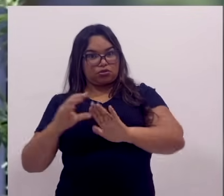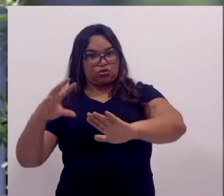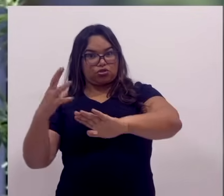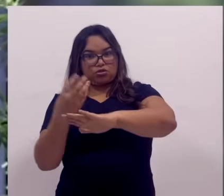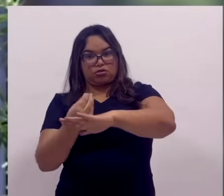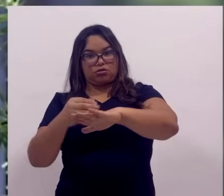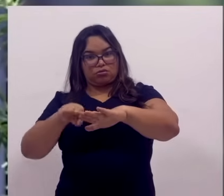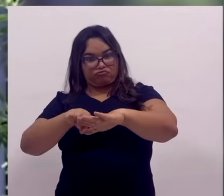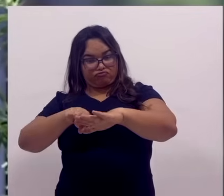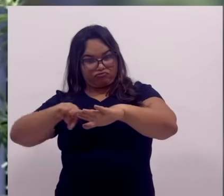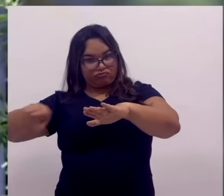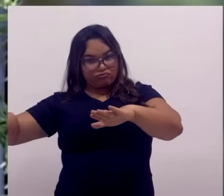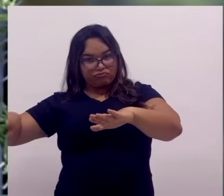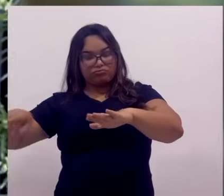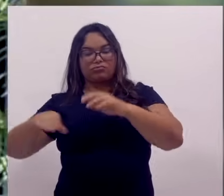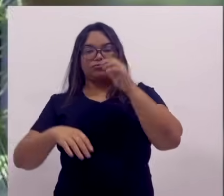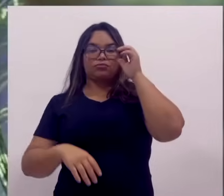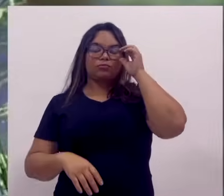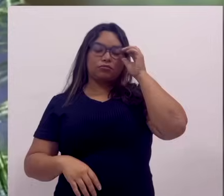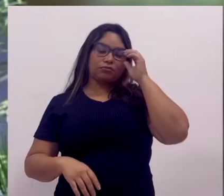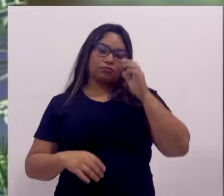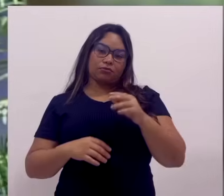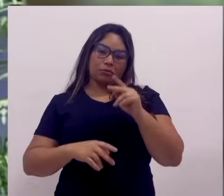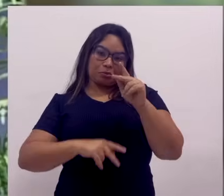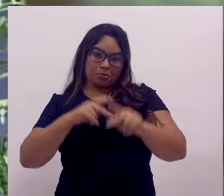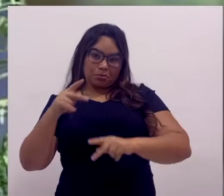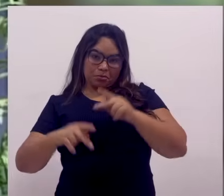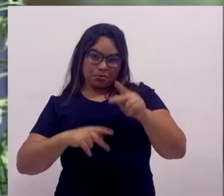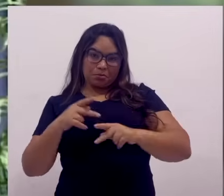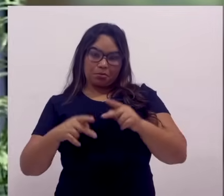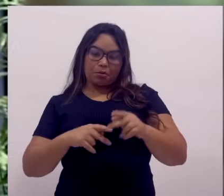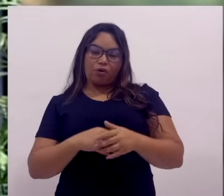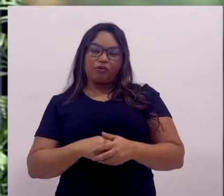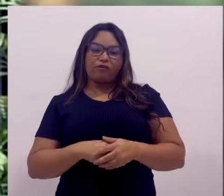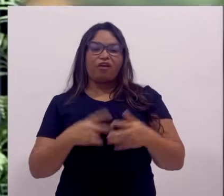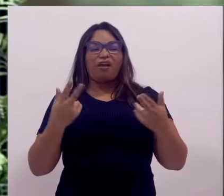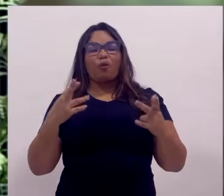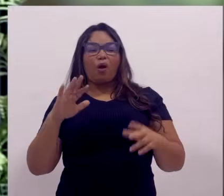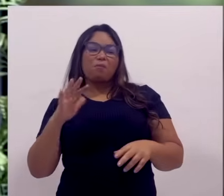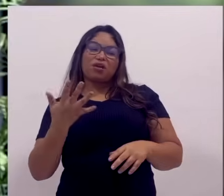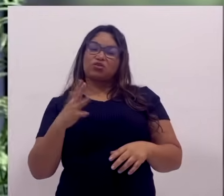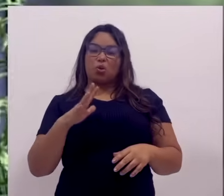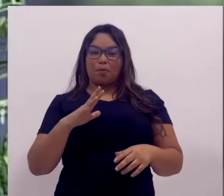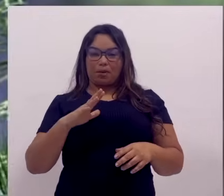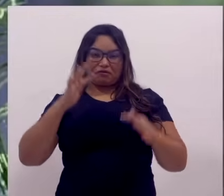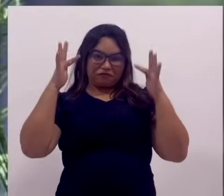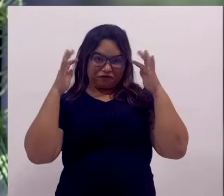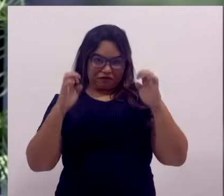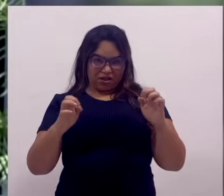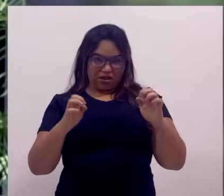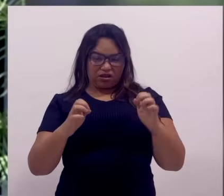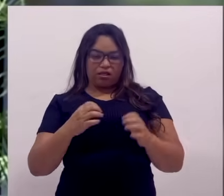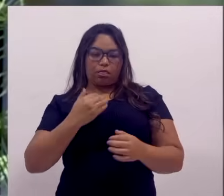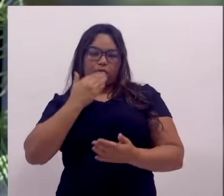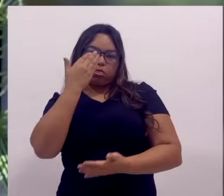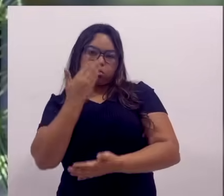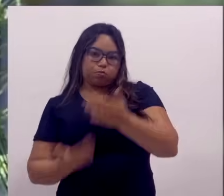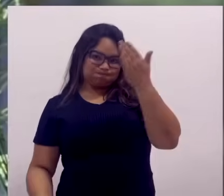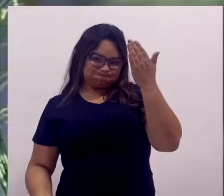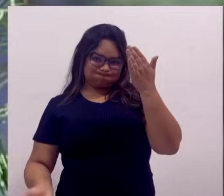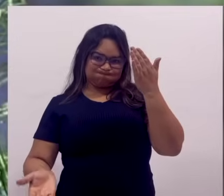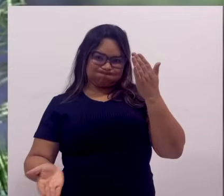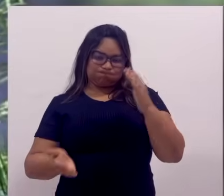Esta igreja passará o reino. Mas aqueles que estão em mornidão